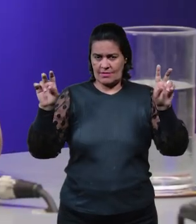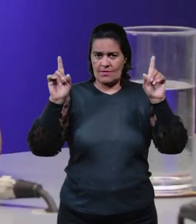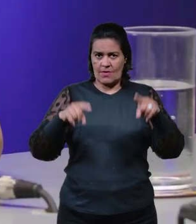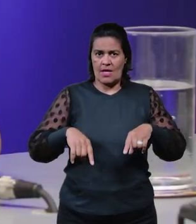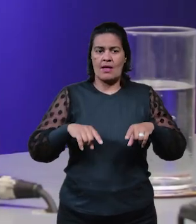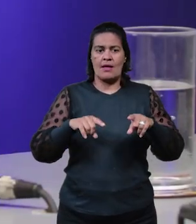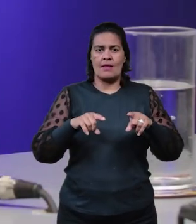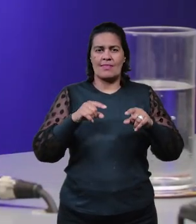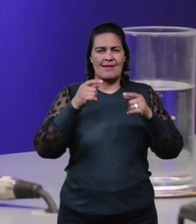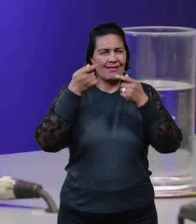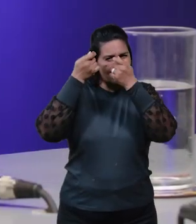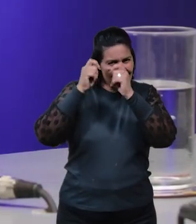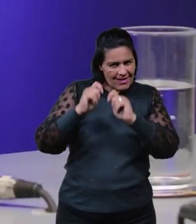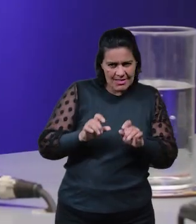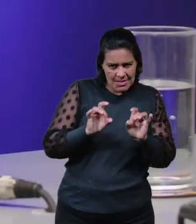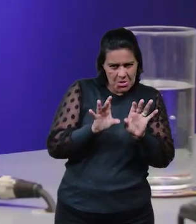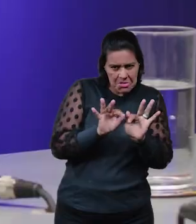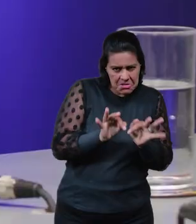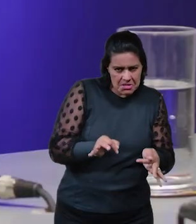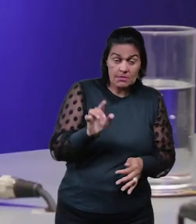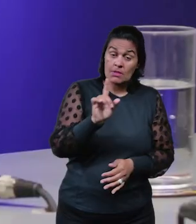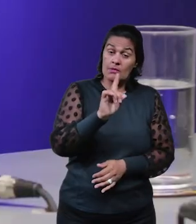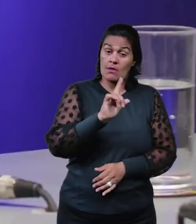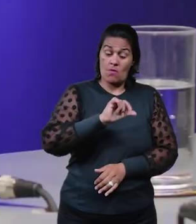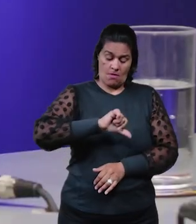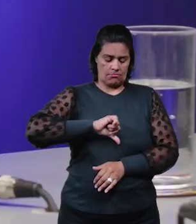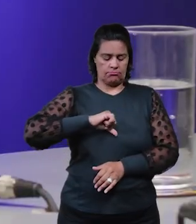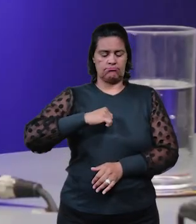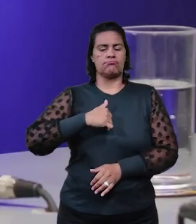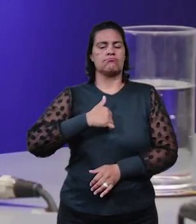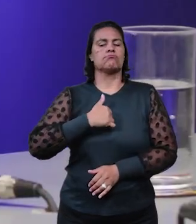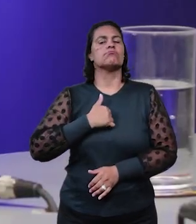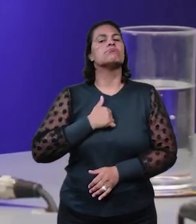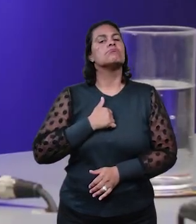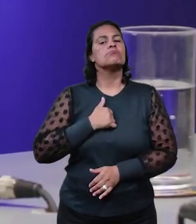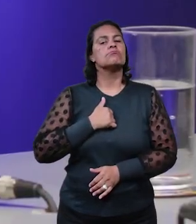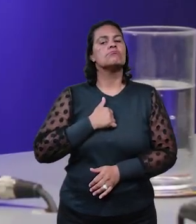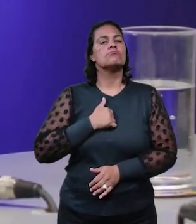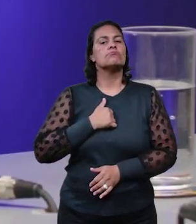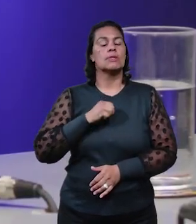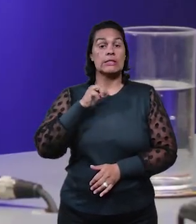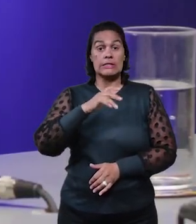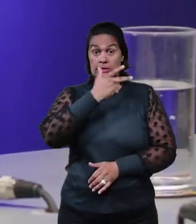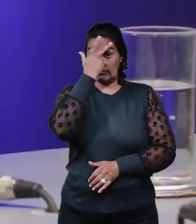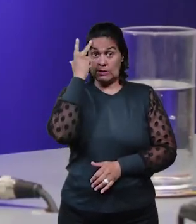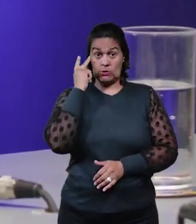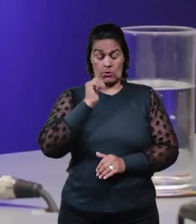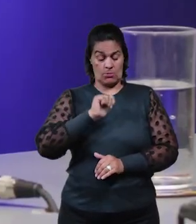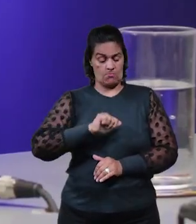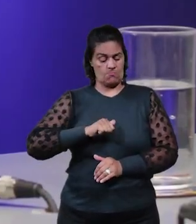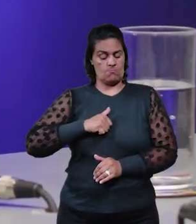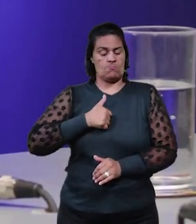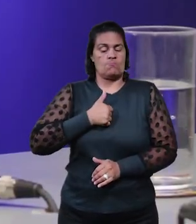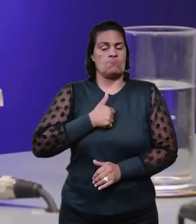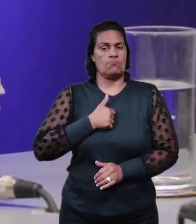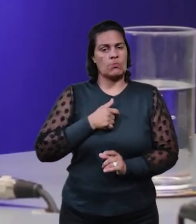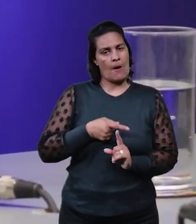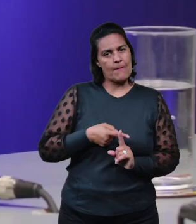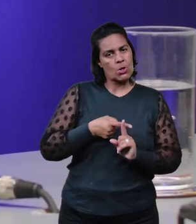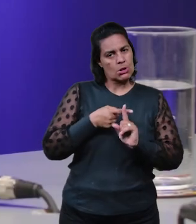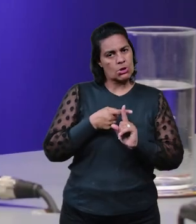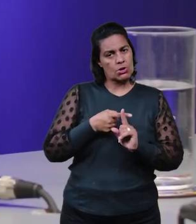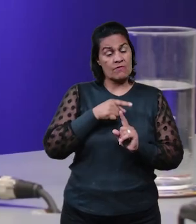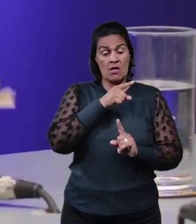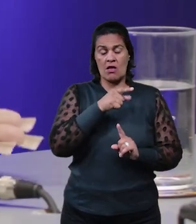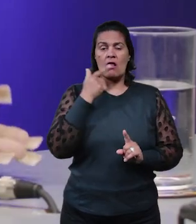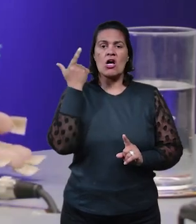foi autoestima. Quando uma pessoa tá com autoestima, quando ela tá empoderada, ela tem força de sair de ambientes. Aí, usando, tipo, esse exemplo que você perguntou de